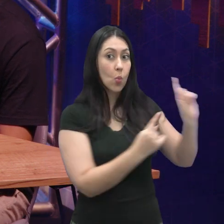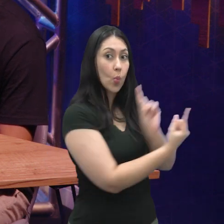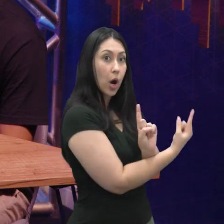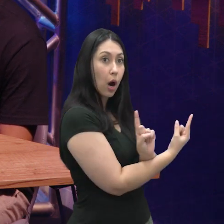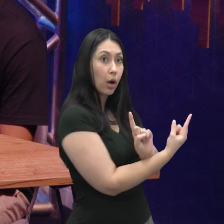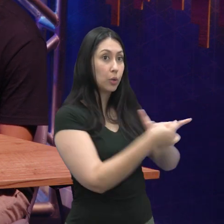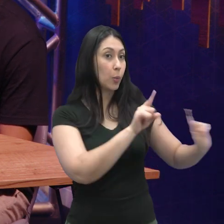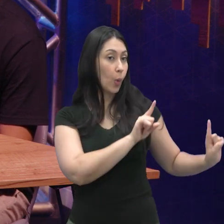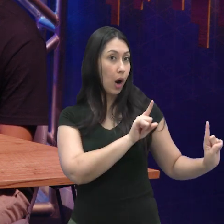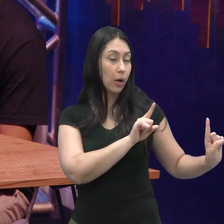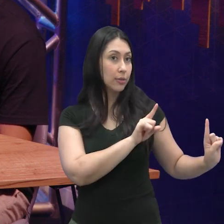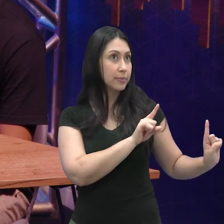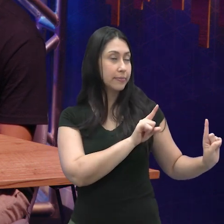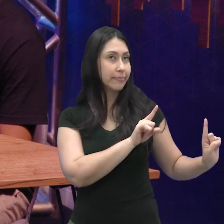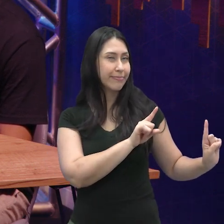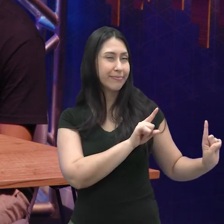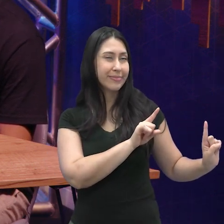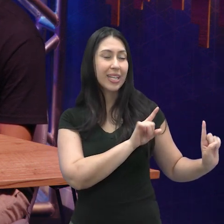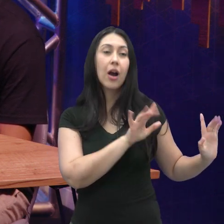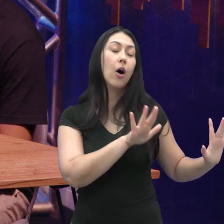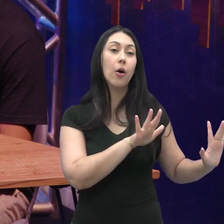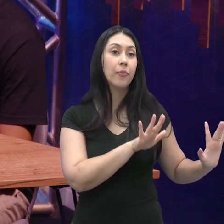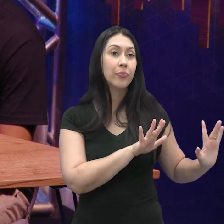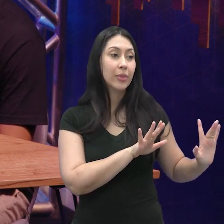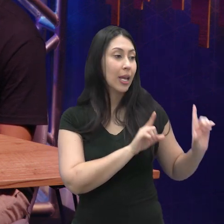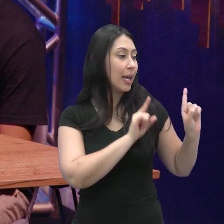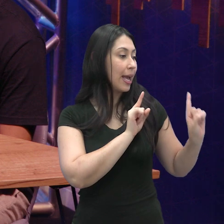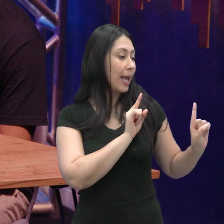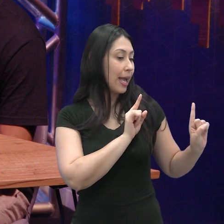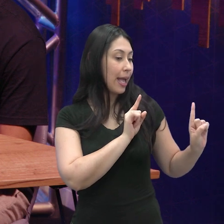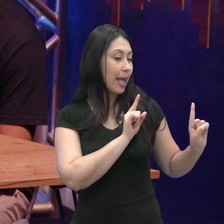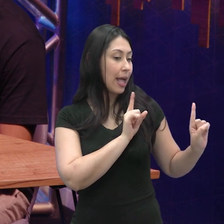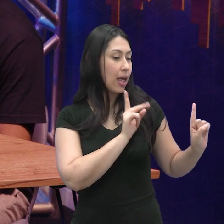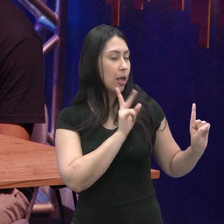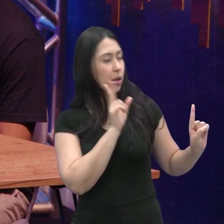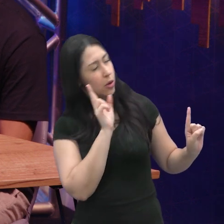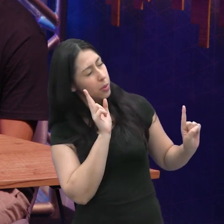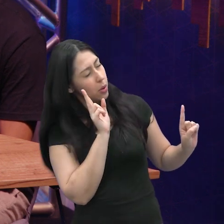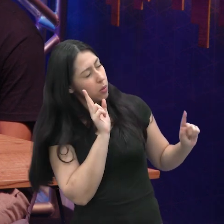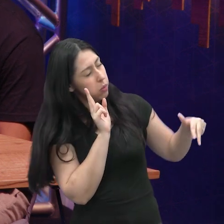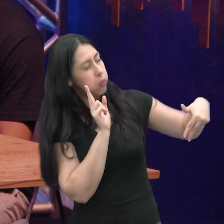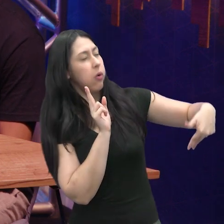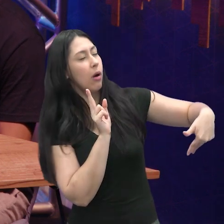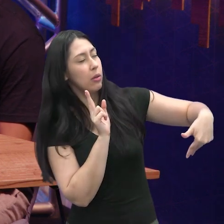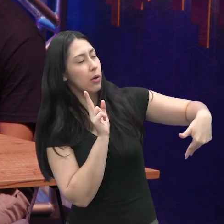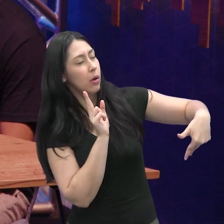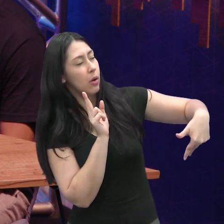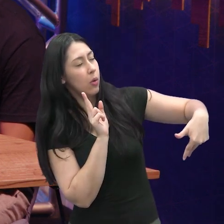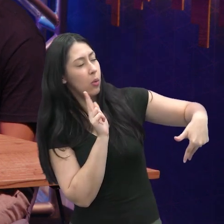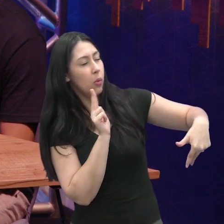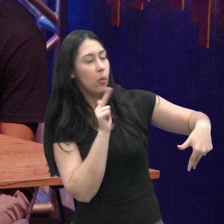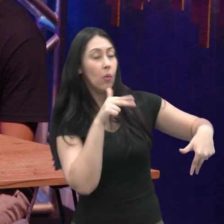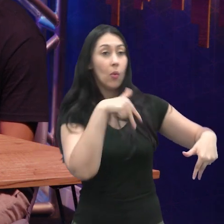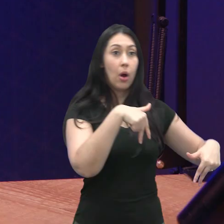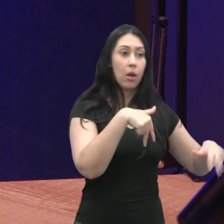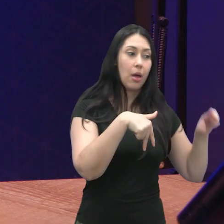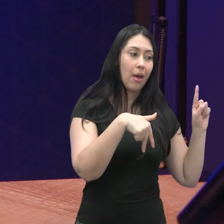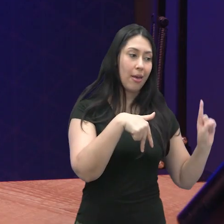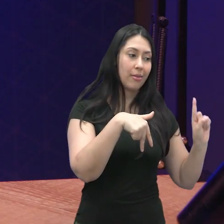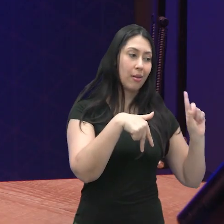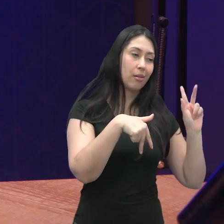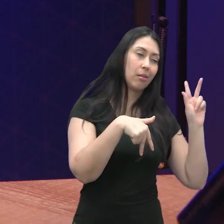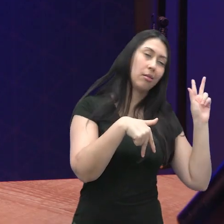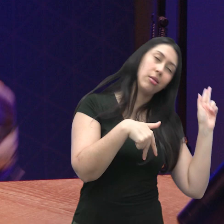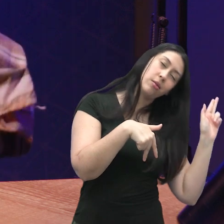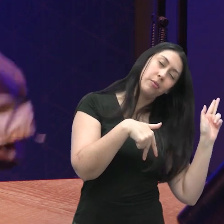Só que pra ficar bem assim, simples, enquanto uma tá acordada, a outra tá dormindo. Entendi. Só que para as duas continuarem vivendo, as